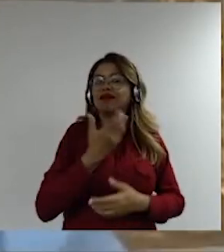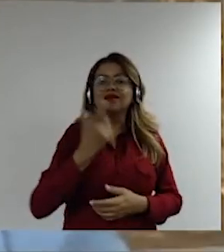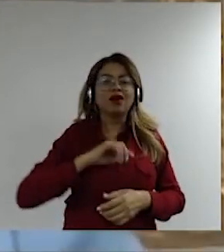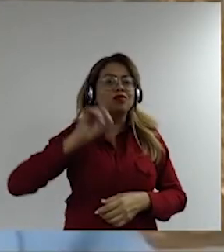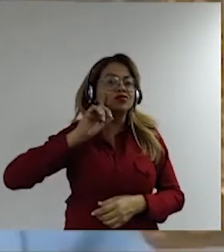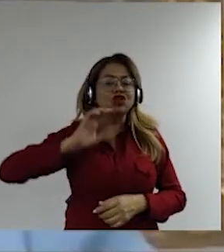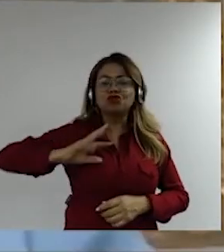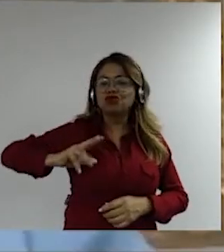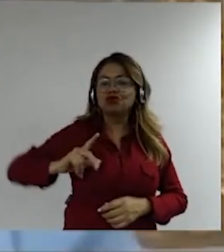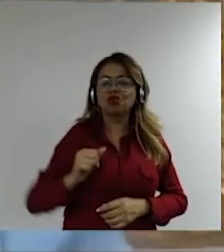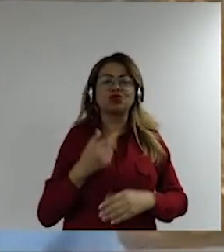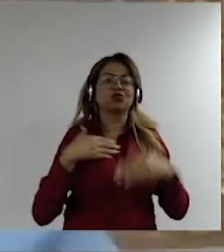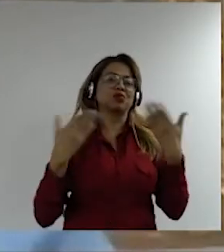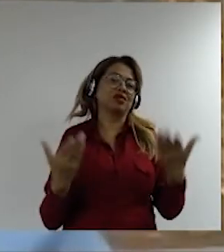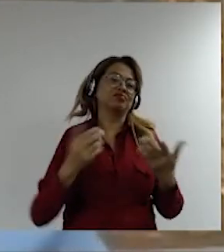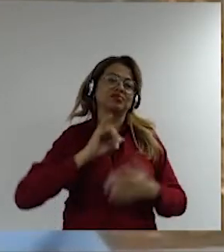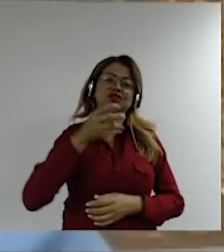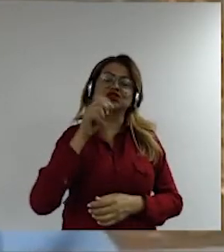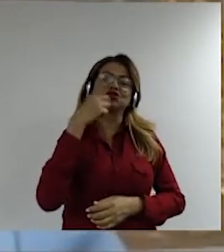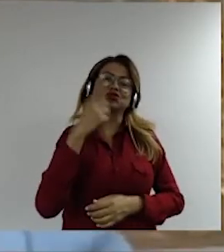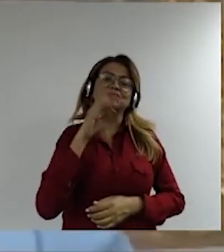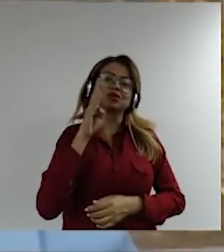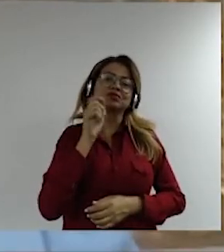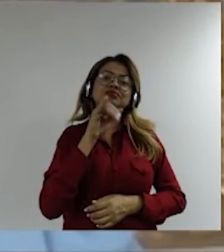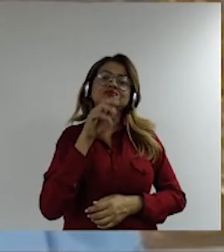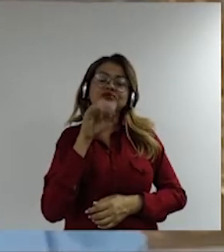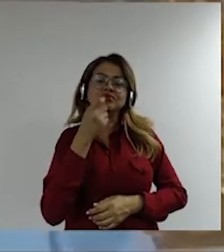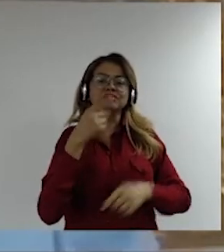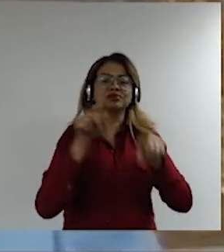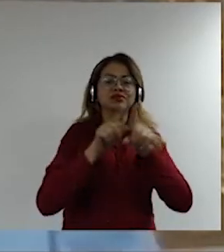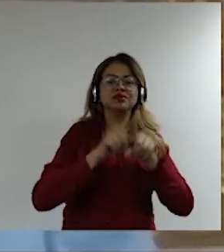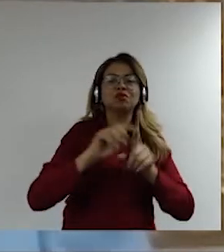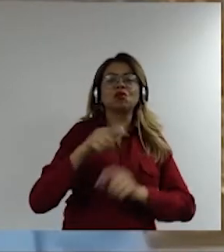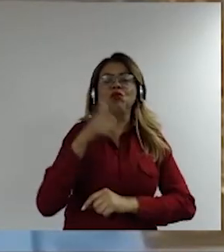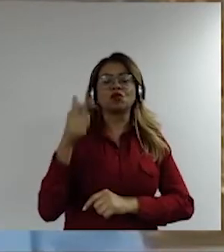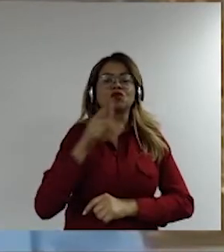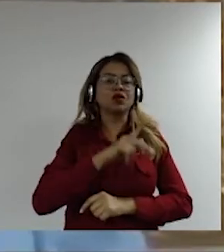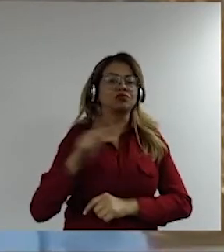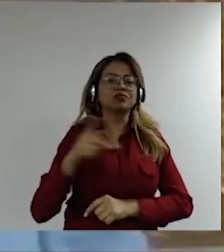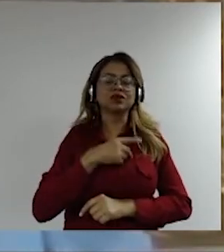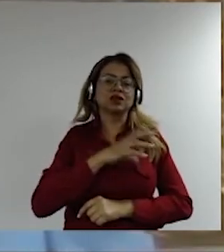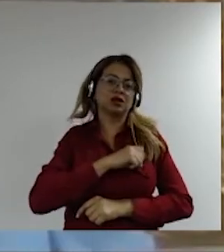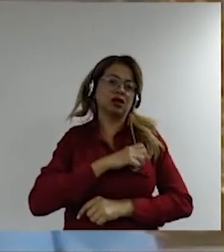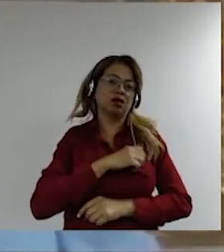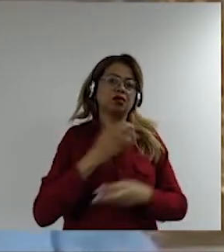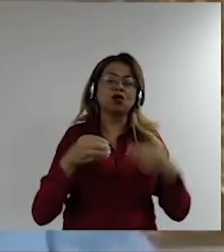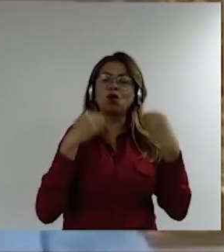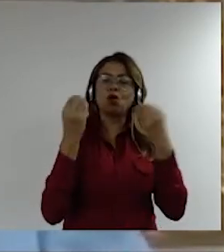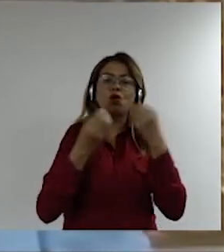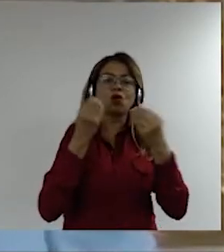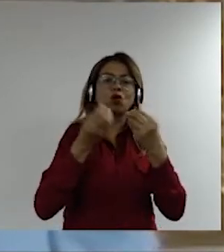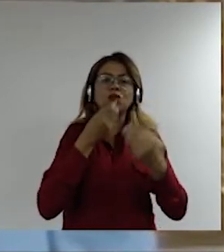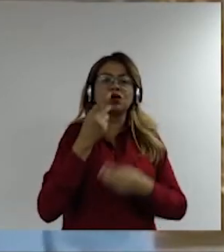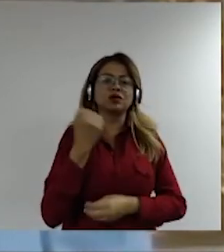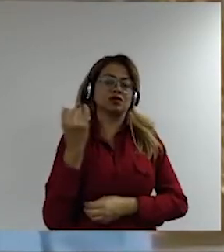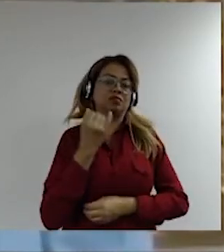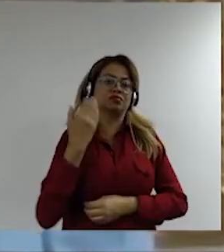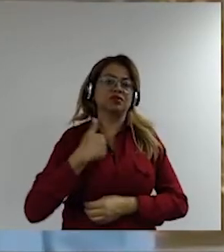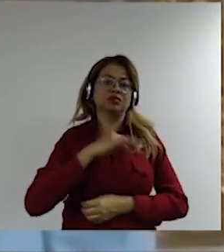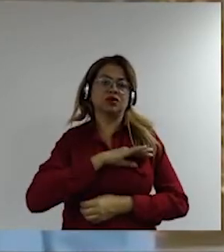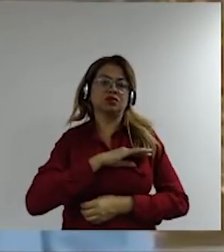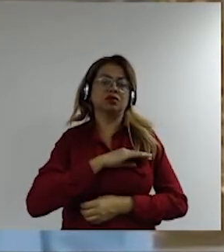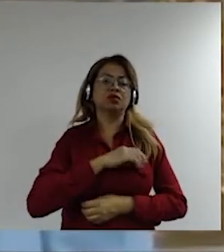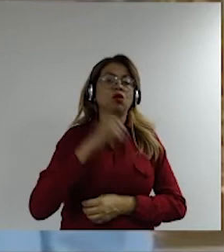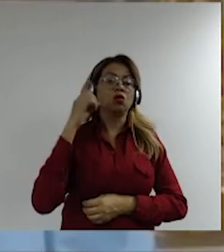dia inteiro, professor João Batista, professora Cláudia e professor Marisaldo, discutindo educação, que é muito gostoso, e como isso repercute no